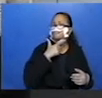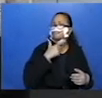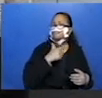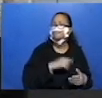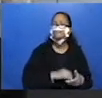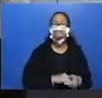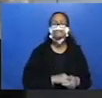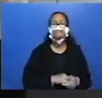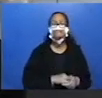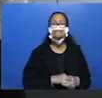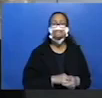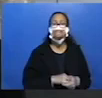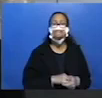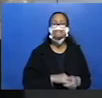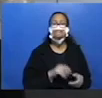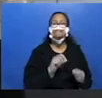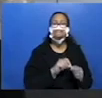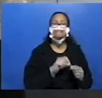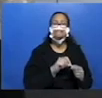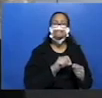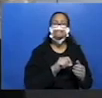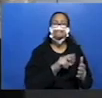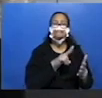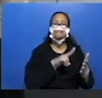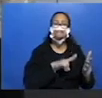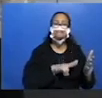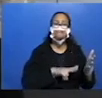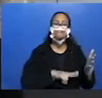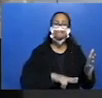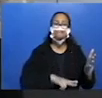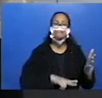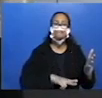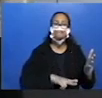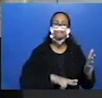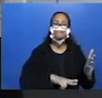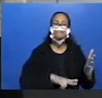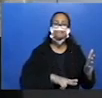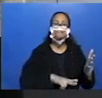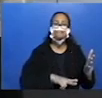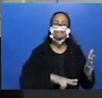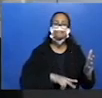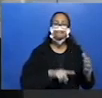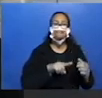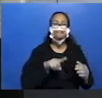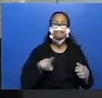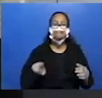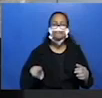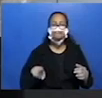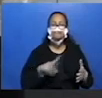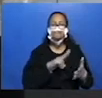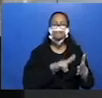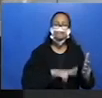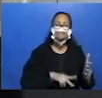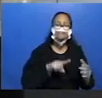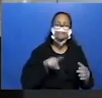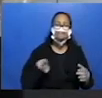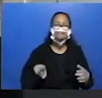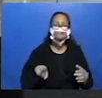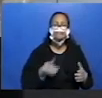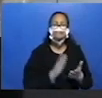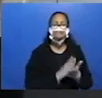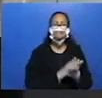assustadora. Fizemos a leitura do Trancado entre Múmias, pedi para vocês fazerem a leitura do Você Sabia, das